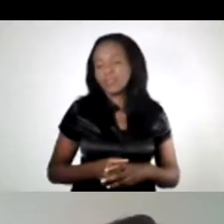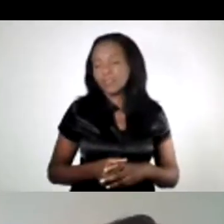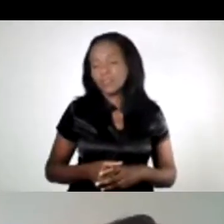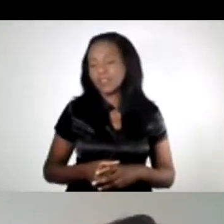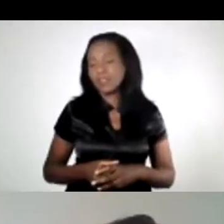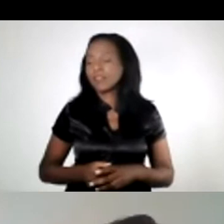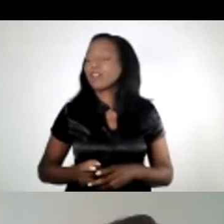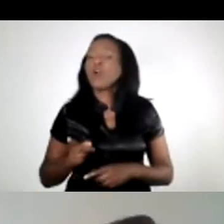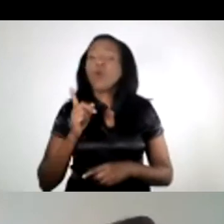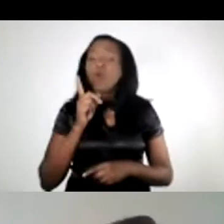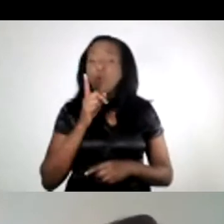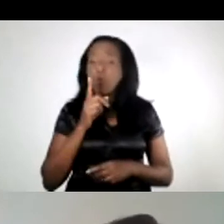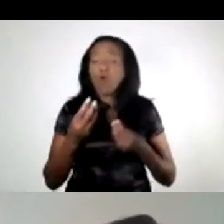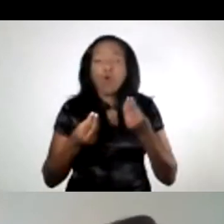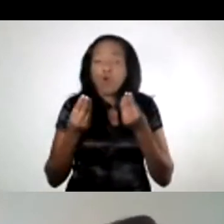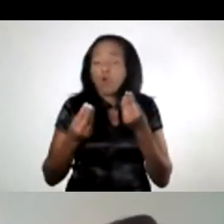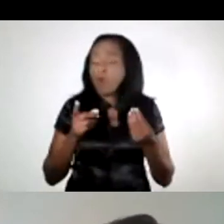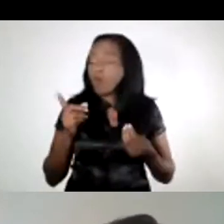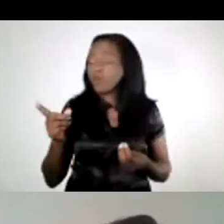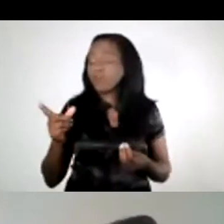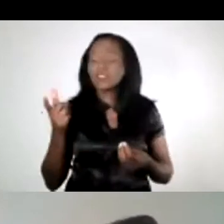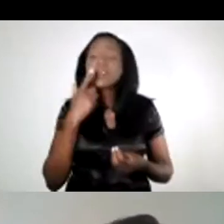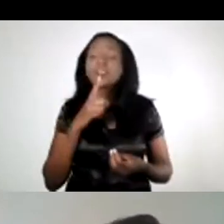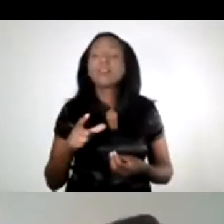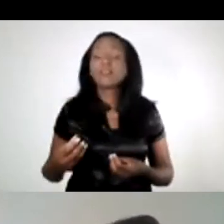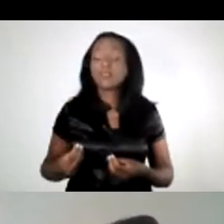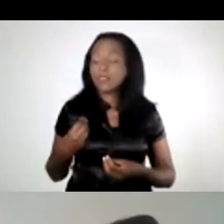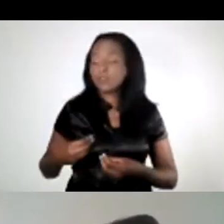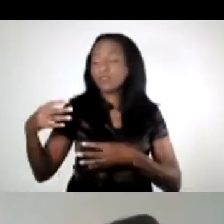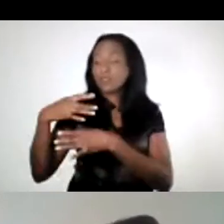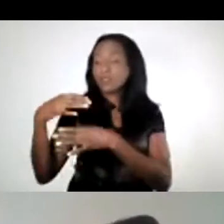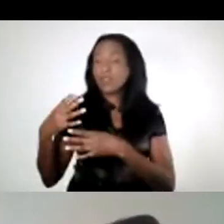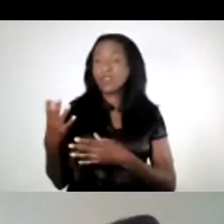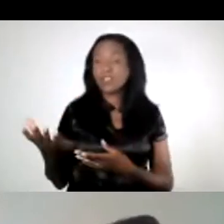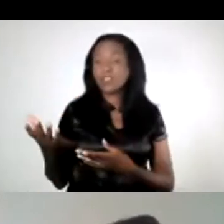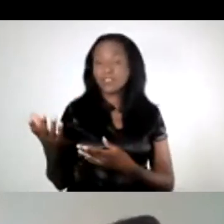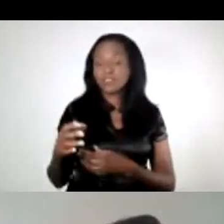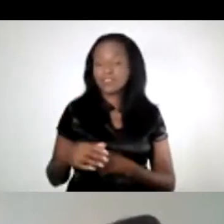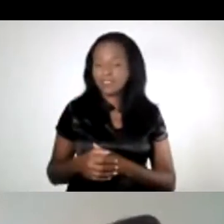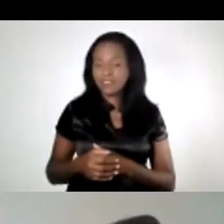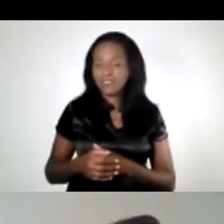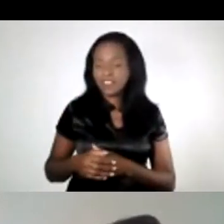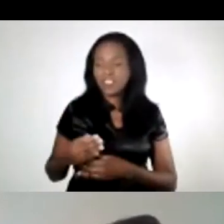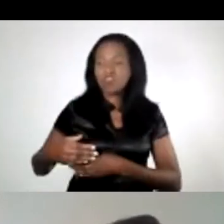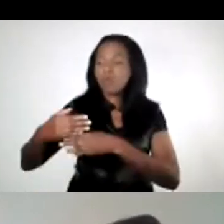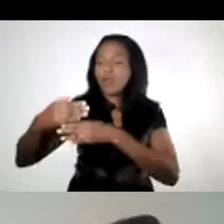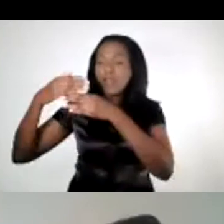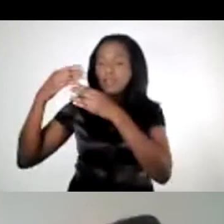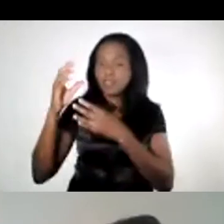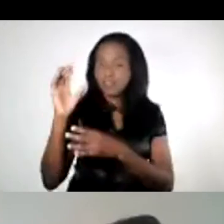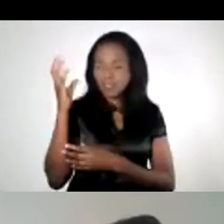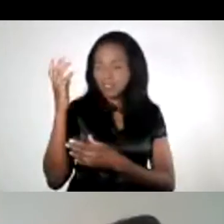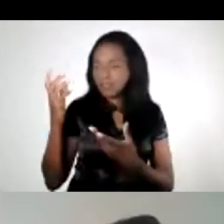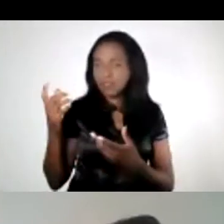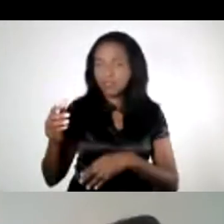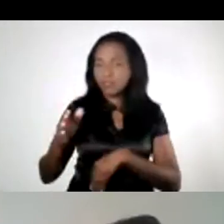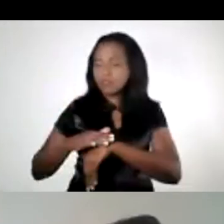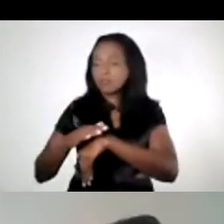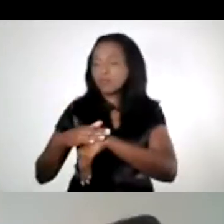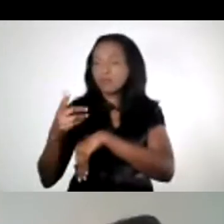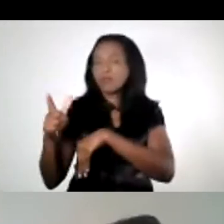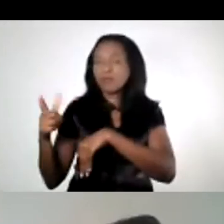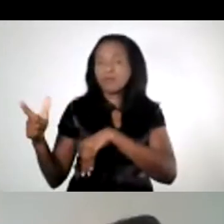conseguindo viver nessa selva de pedra? Então, nessa selva de pedra em que você não tem um tempo